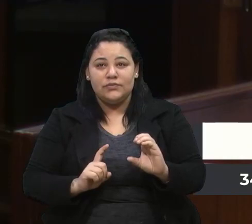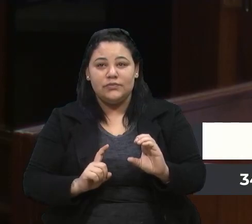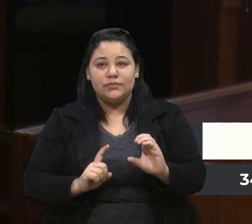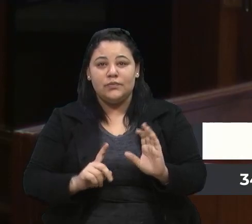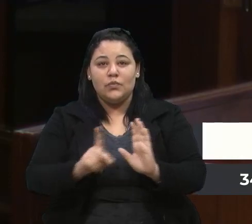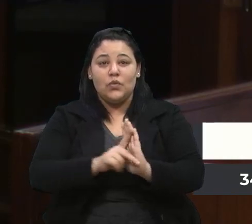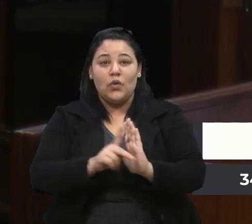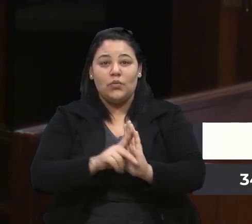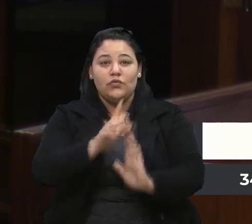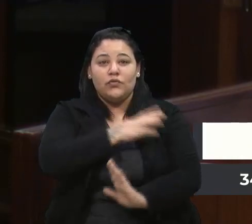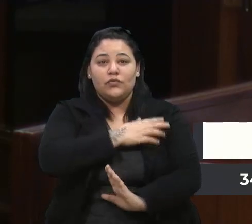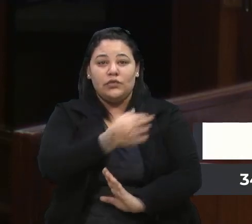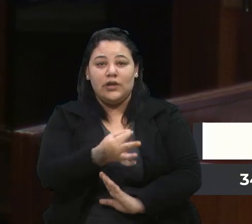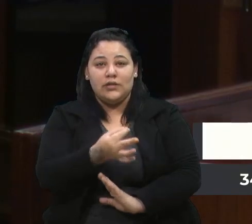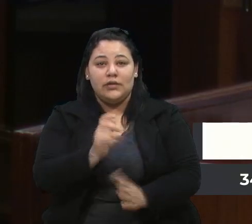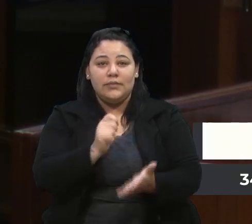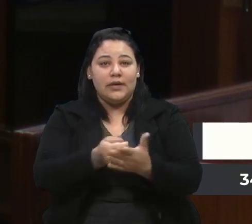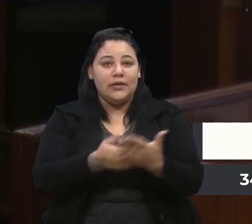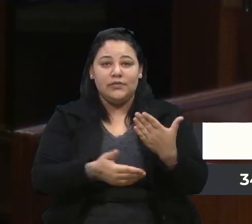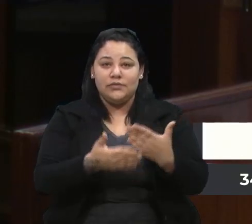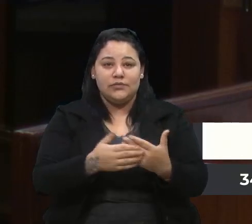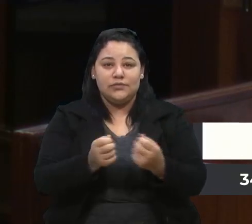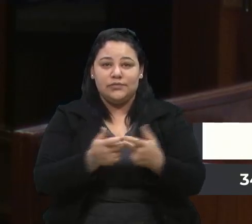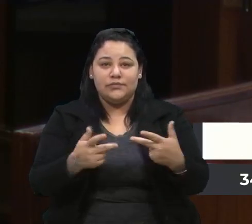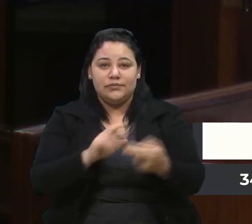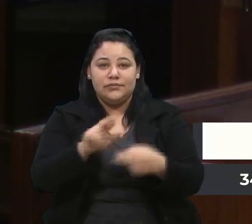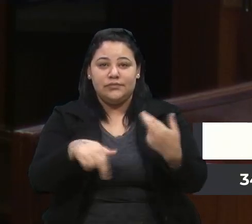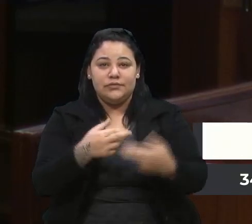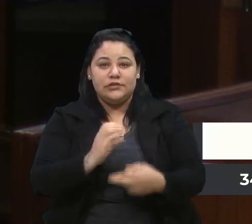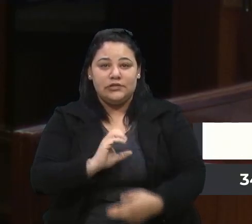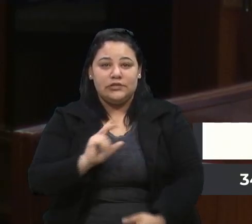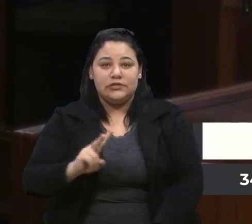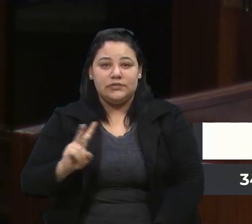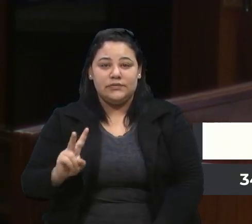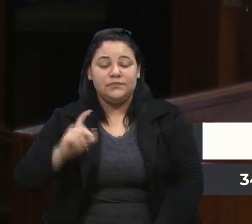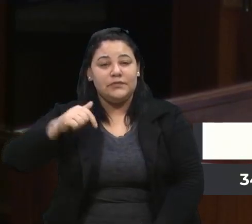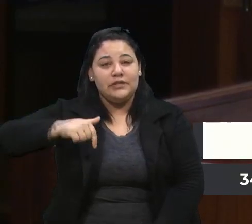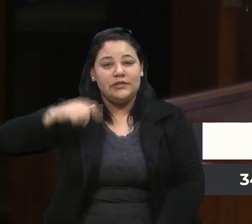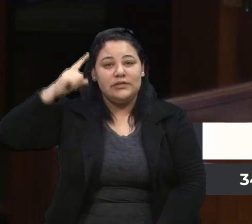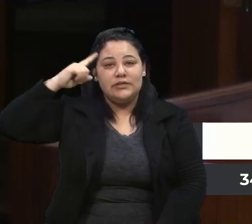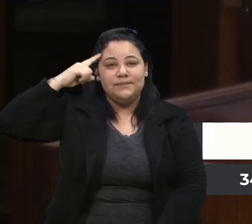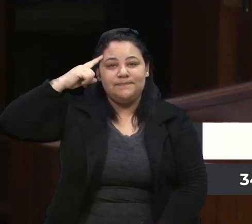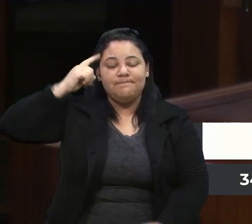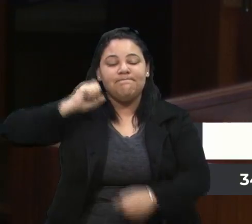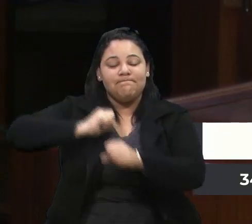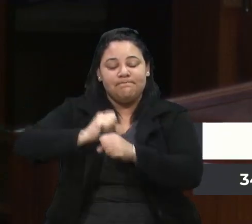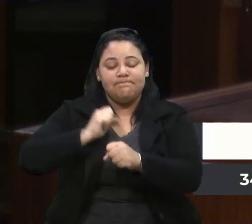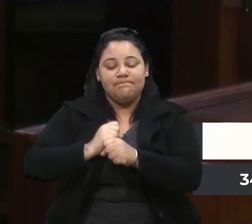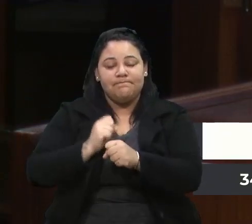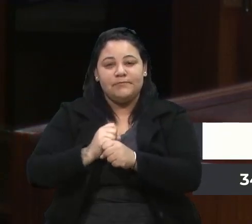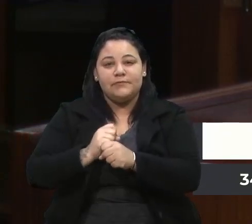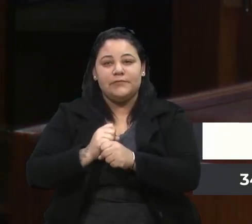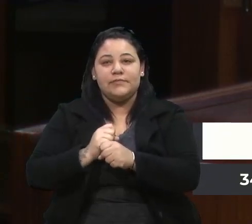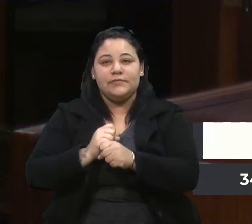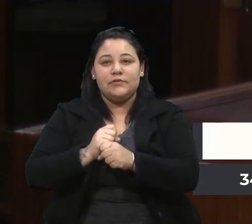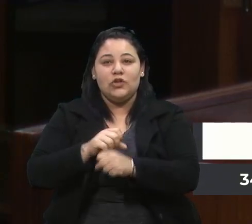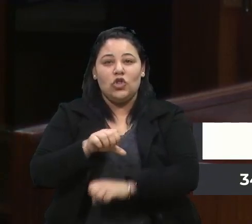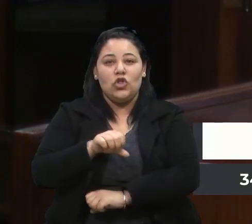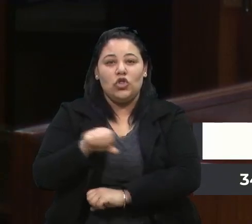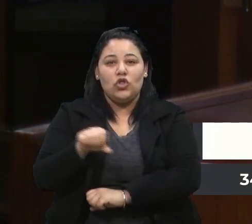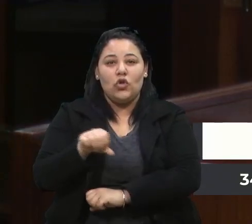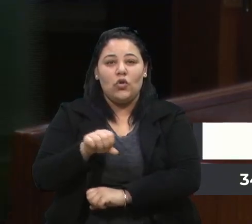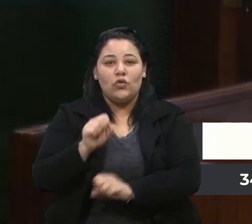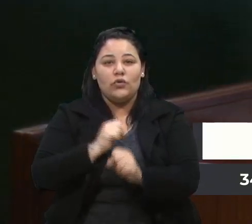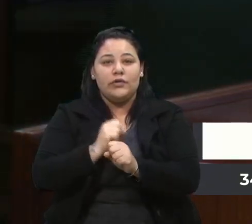voluntários. Este ano, nós estamos fazendo a reflexão, a 9ª reflexão, ou 9º ano do